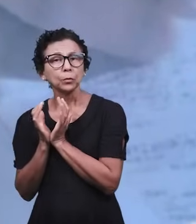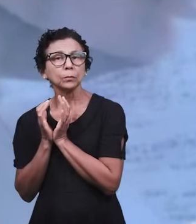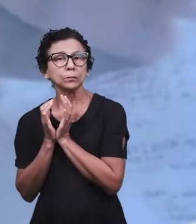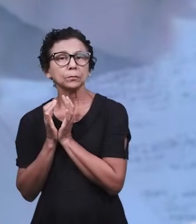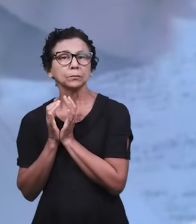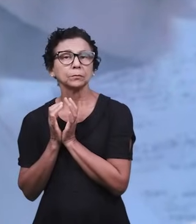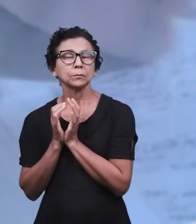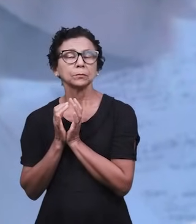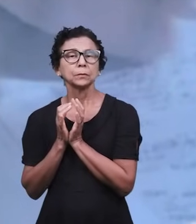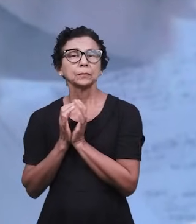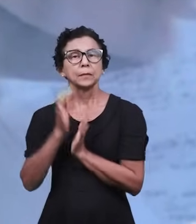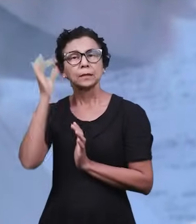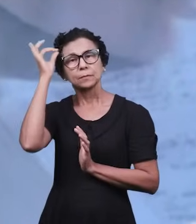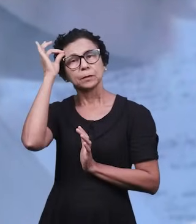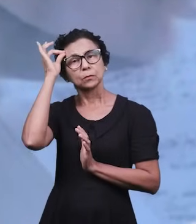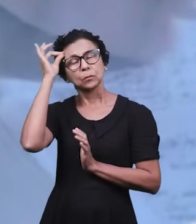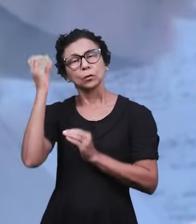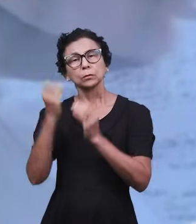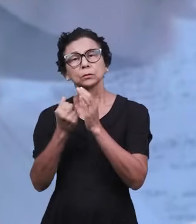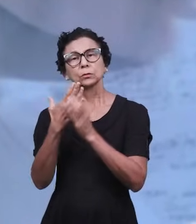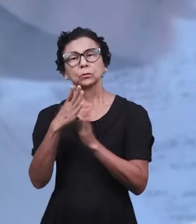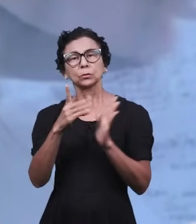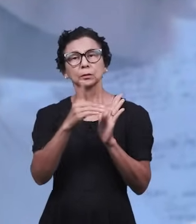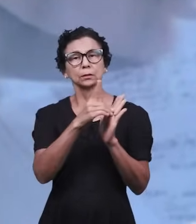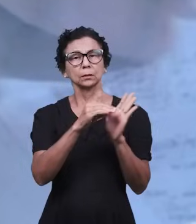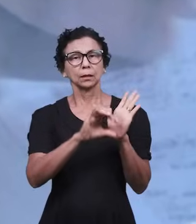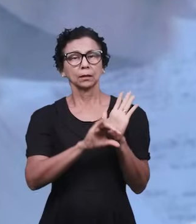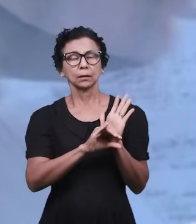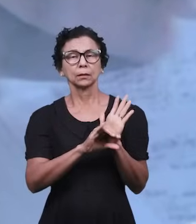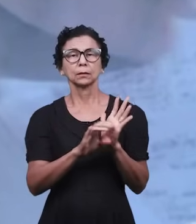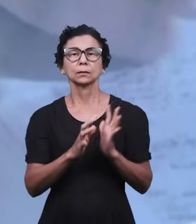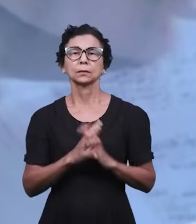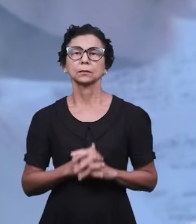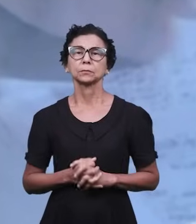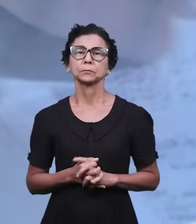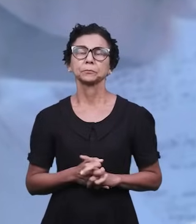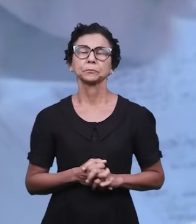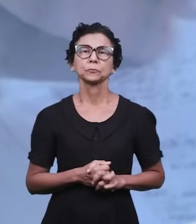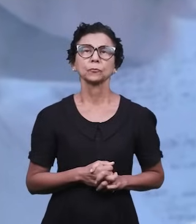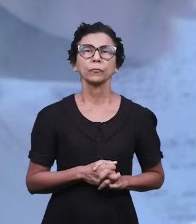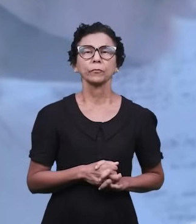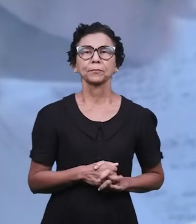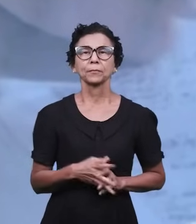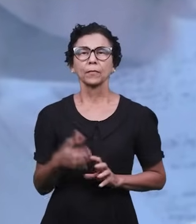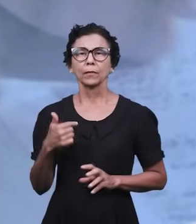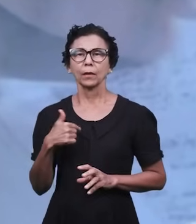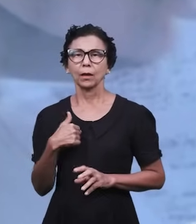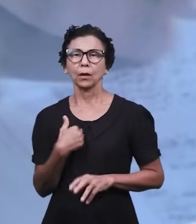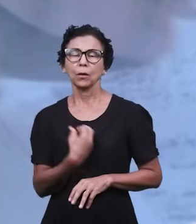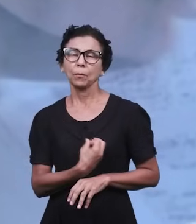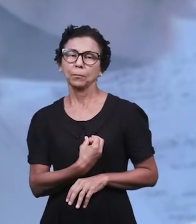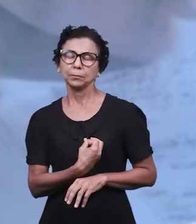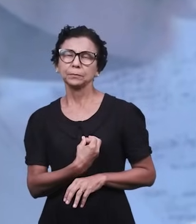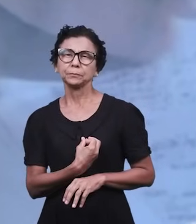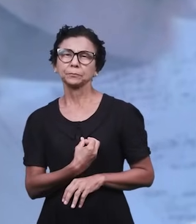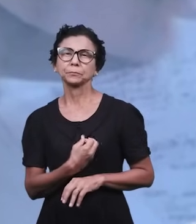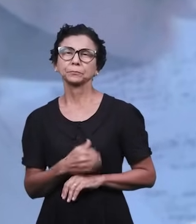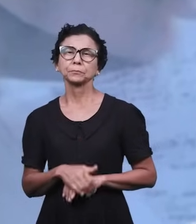que surgia nessa década. Eu posso dizer isso, que eu fazia parte de outra igreja naquela época e